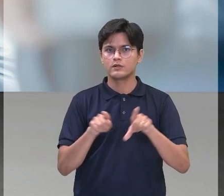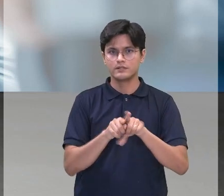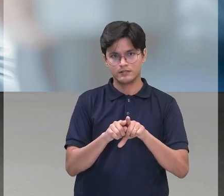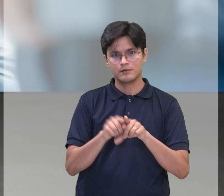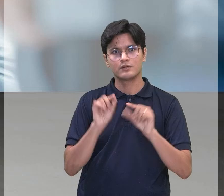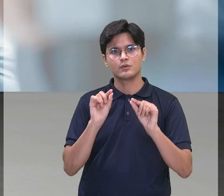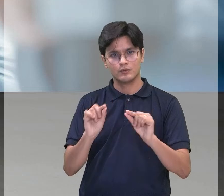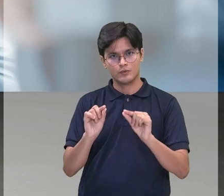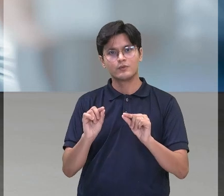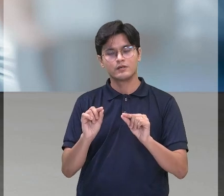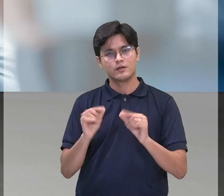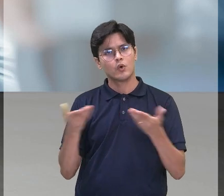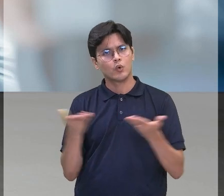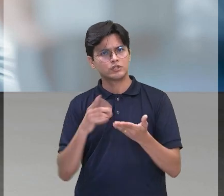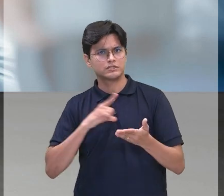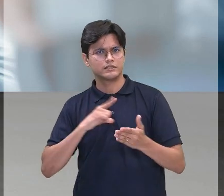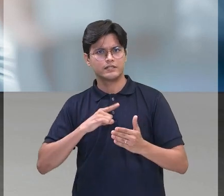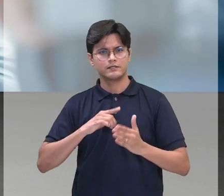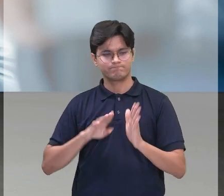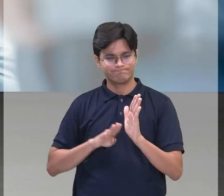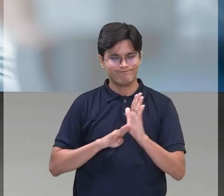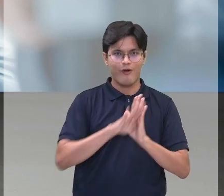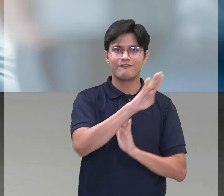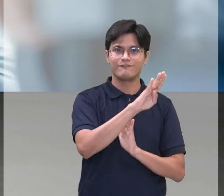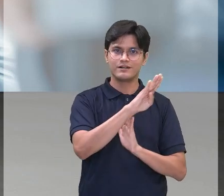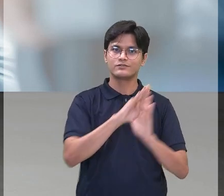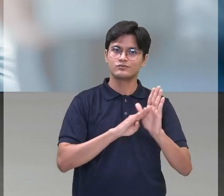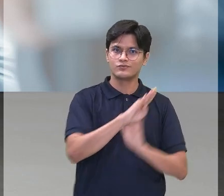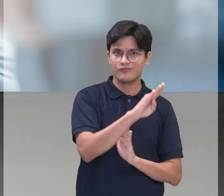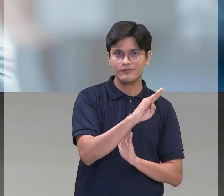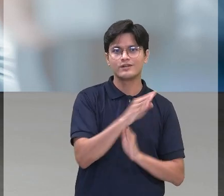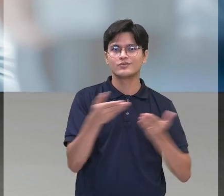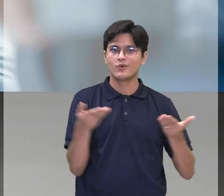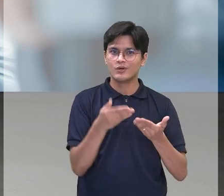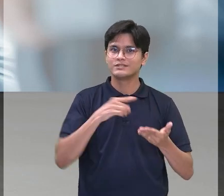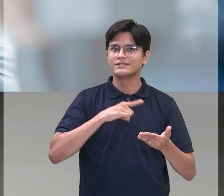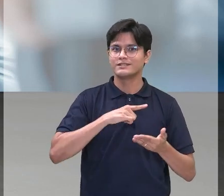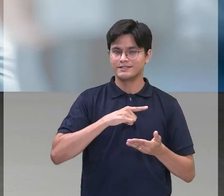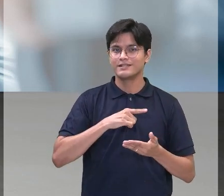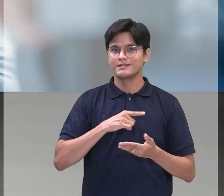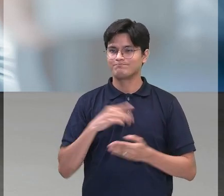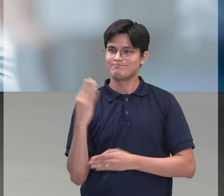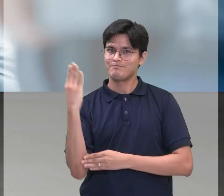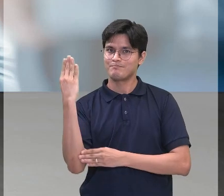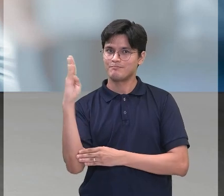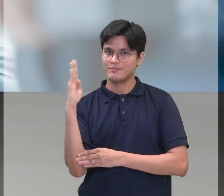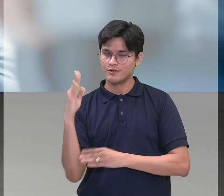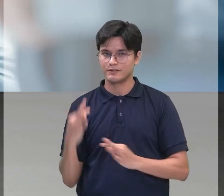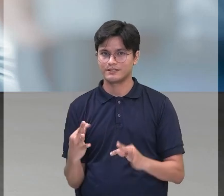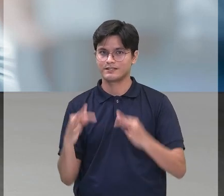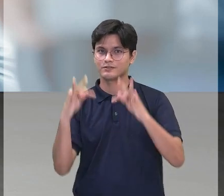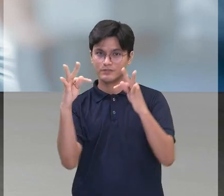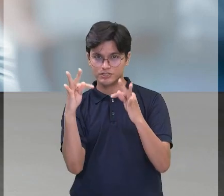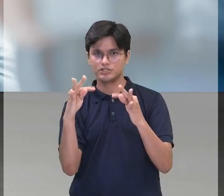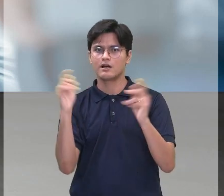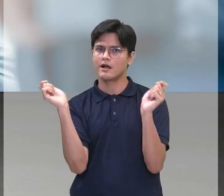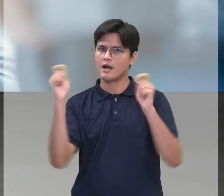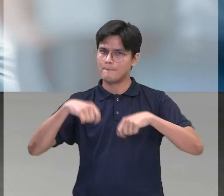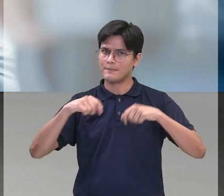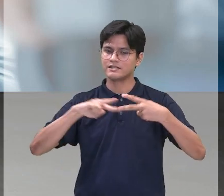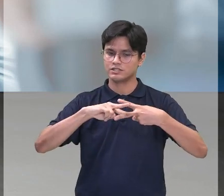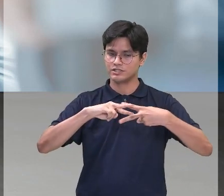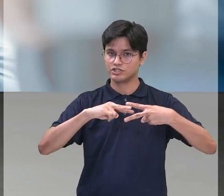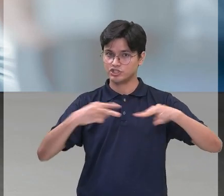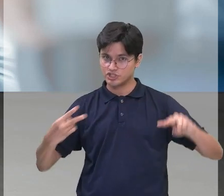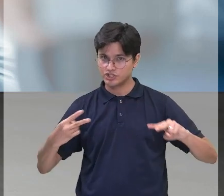avanço gigantesco com a biotecnologia, onde é possível manipular um gene. Né? Então, tudo isso faz a gente pensar, e daqui a